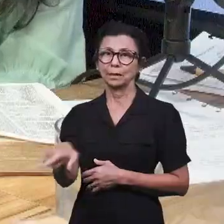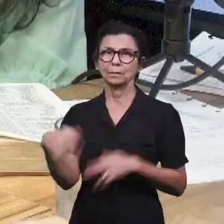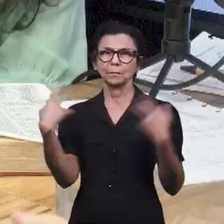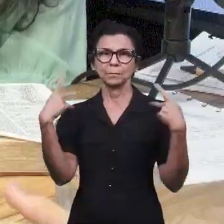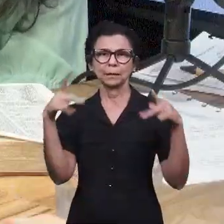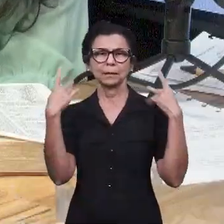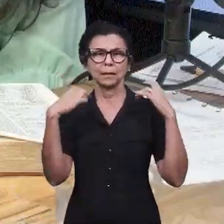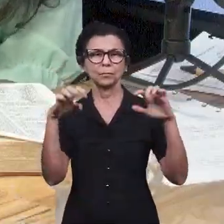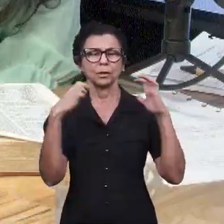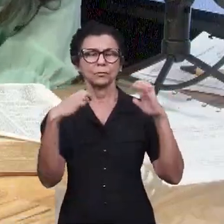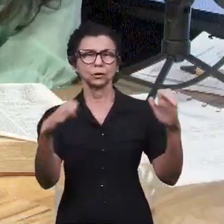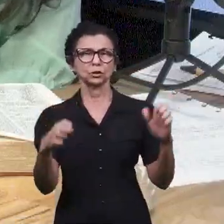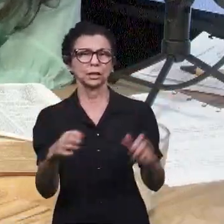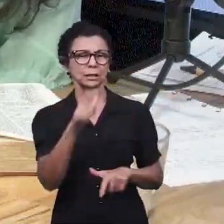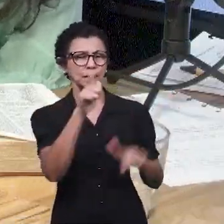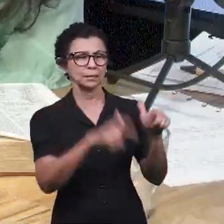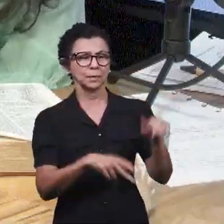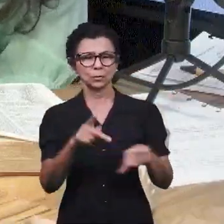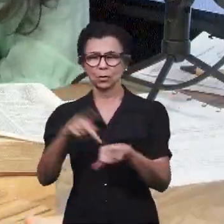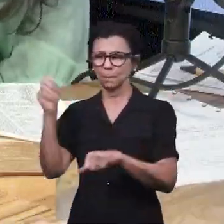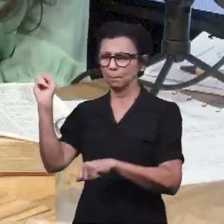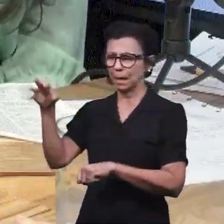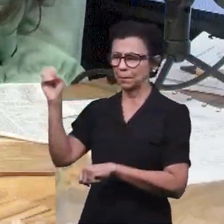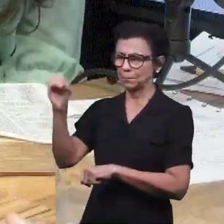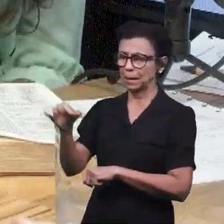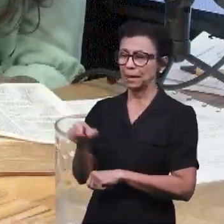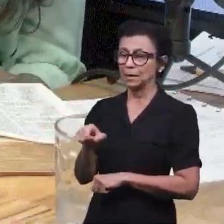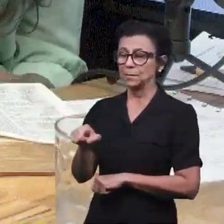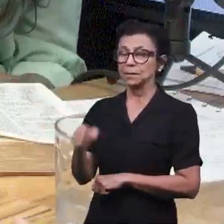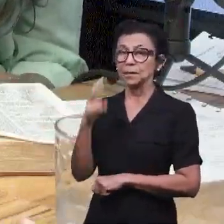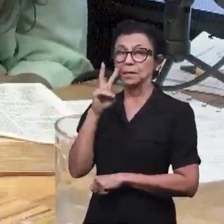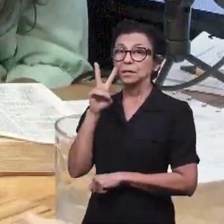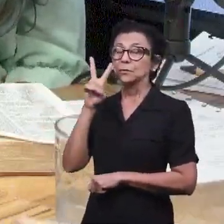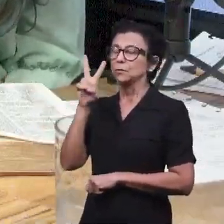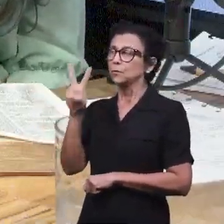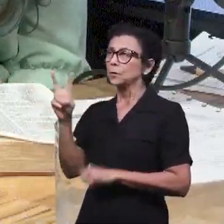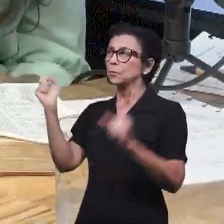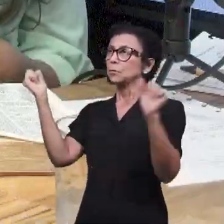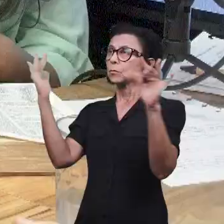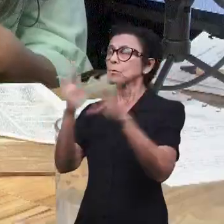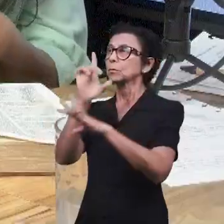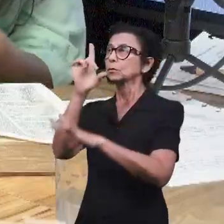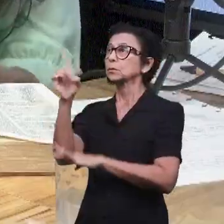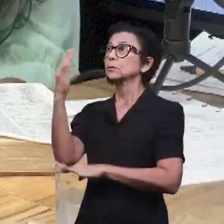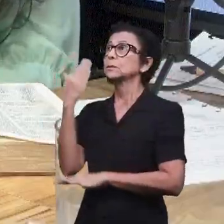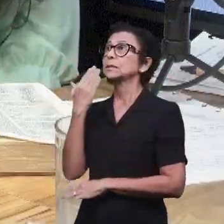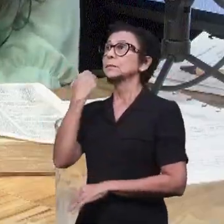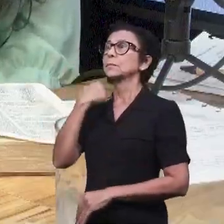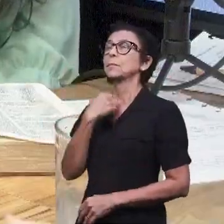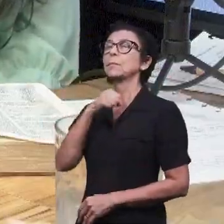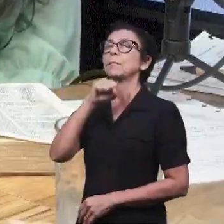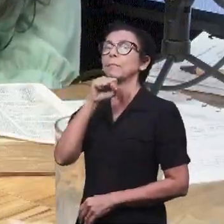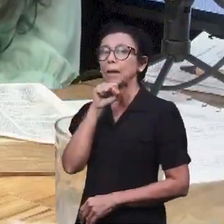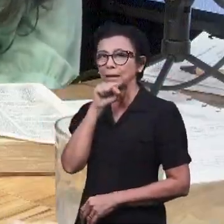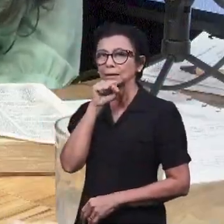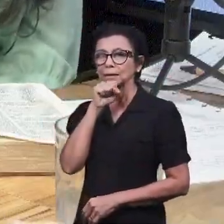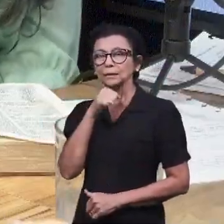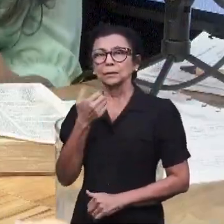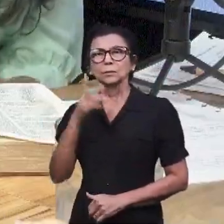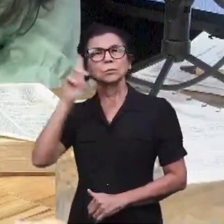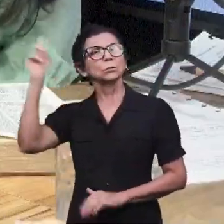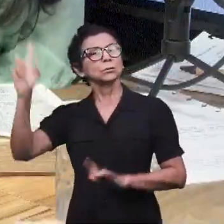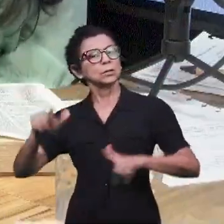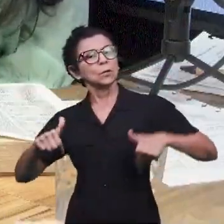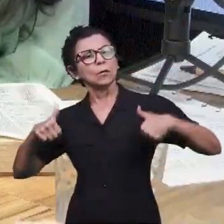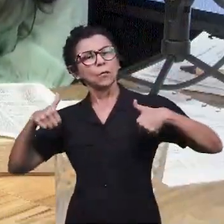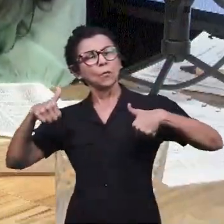de Deus, né? Jesus à direita de Deus Pai, nos mostrando que quando o Senhor entra em ação, o